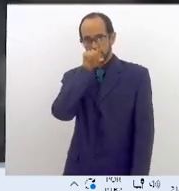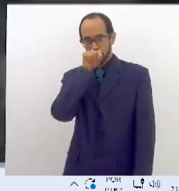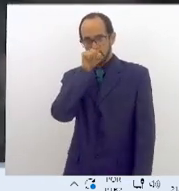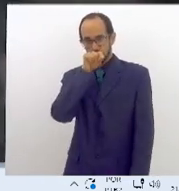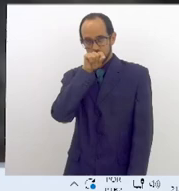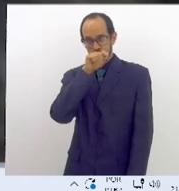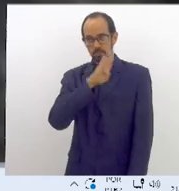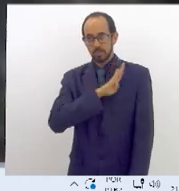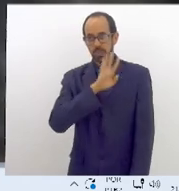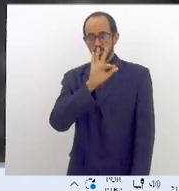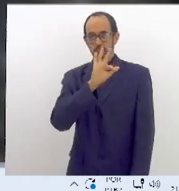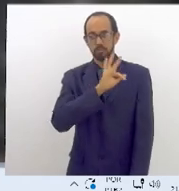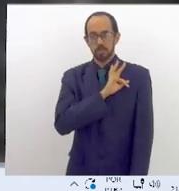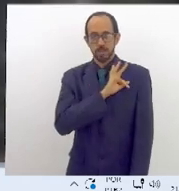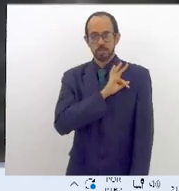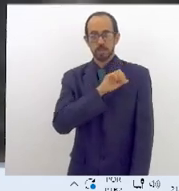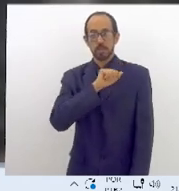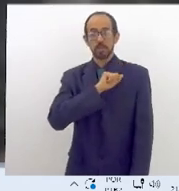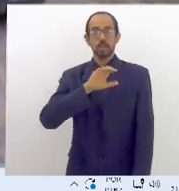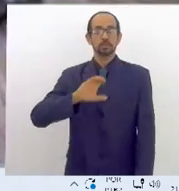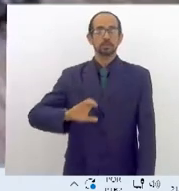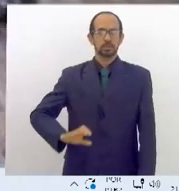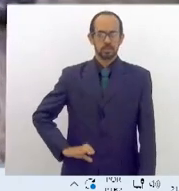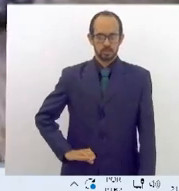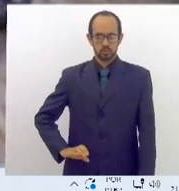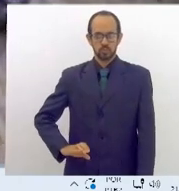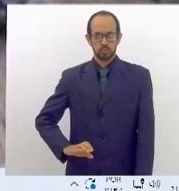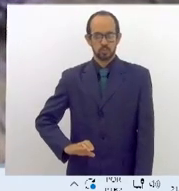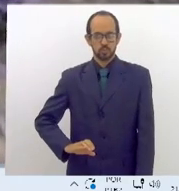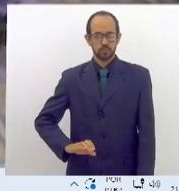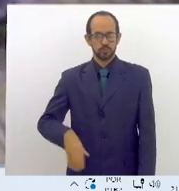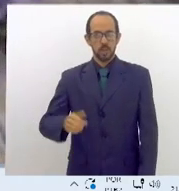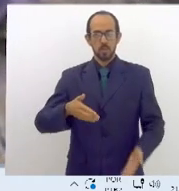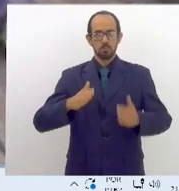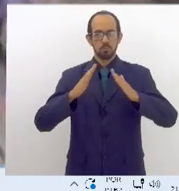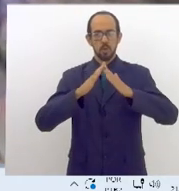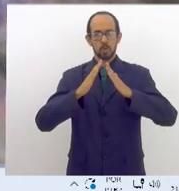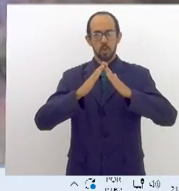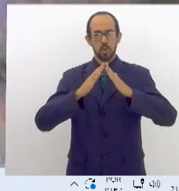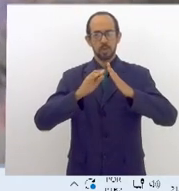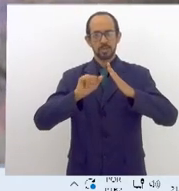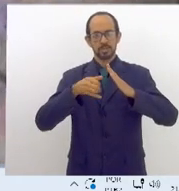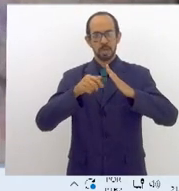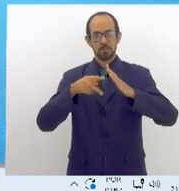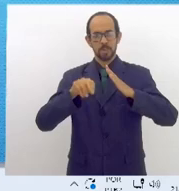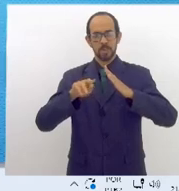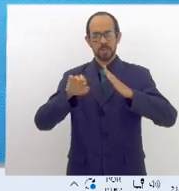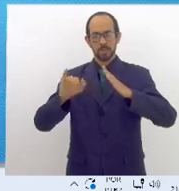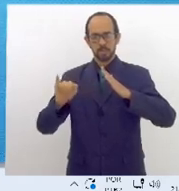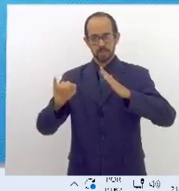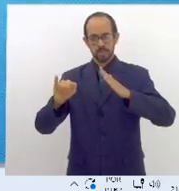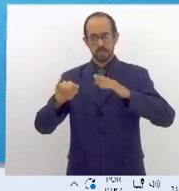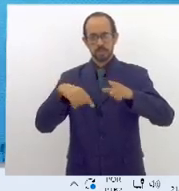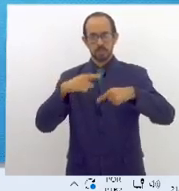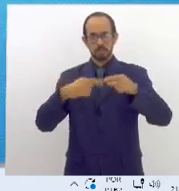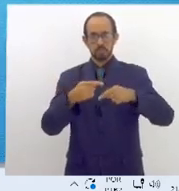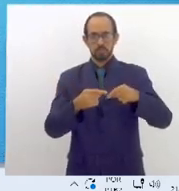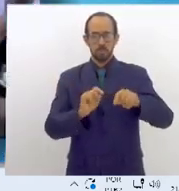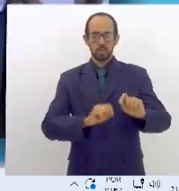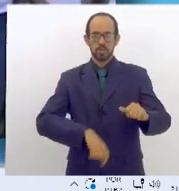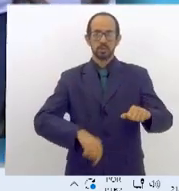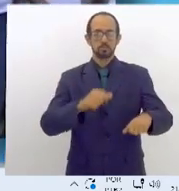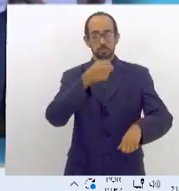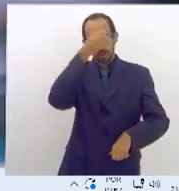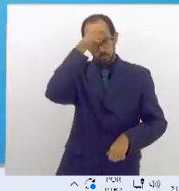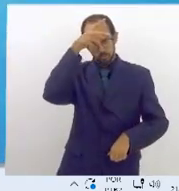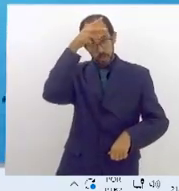Baixada Fluminense André Siciliano morou em Japeri e viveu muitos anos em Paracambi onde foi Prefeito por duas